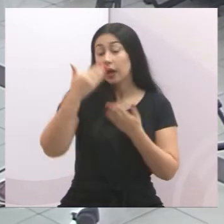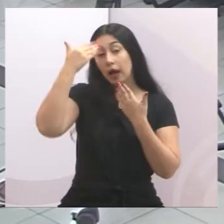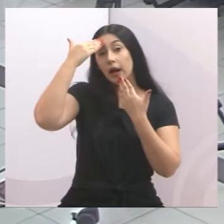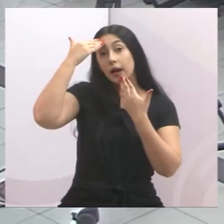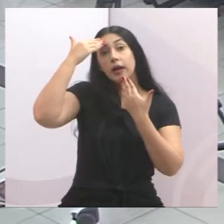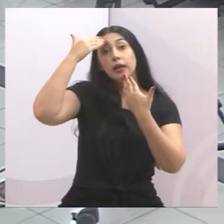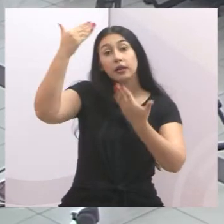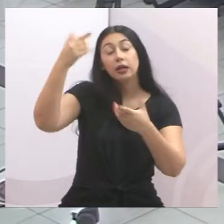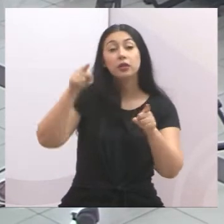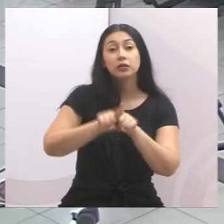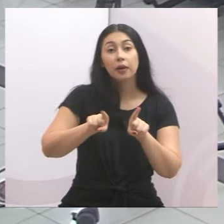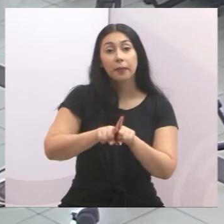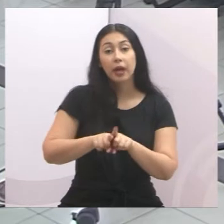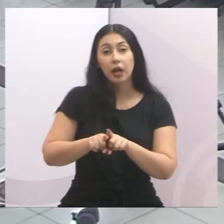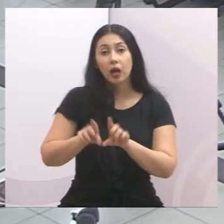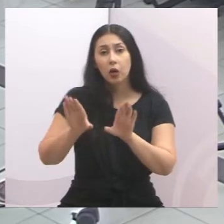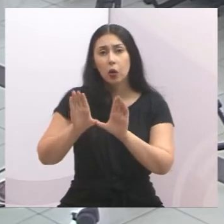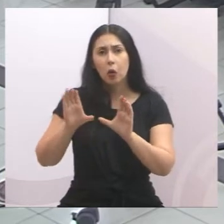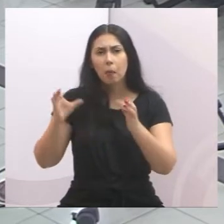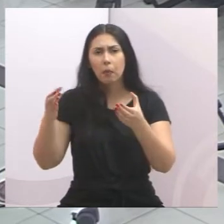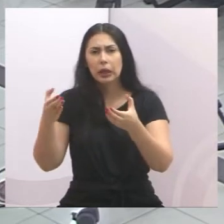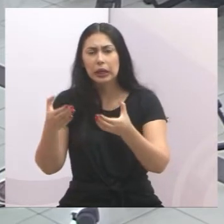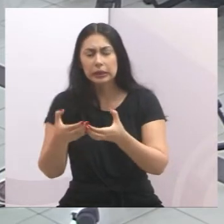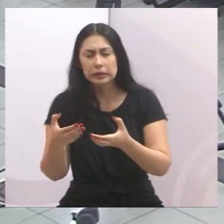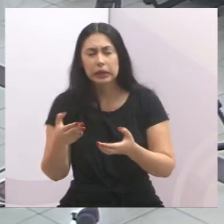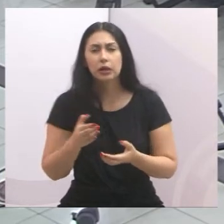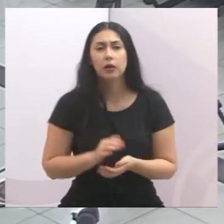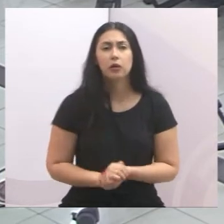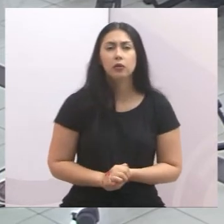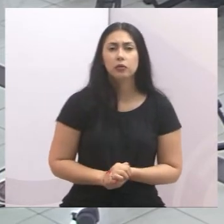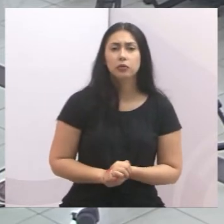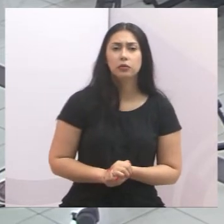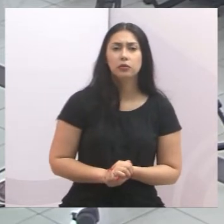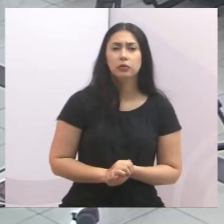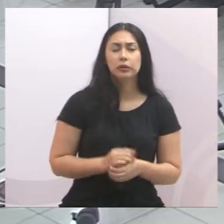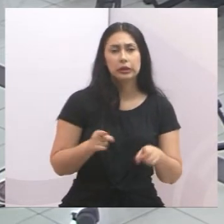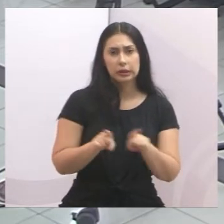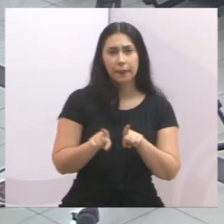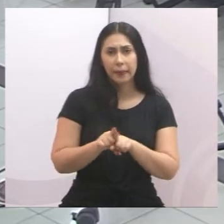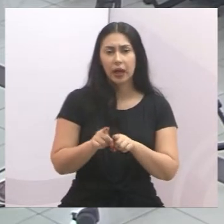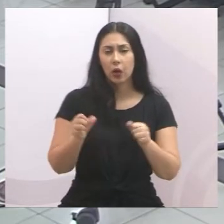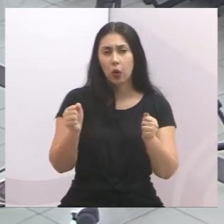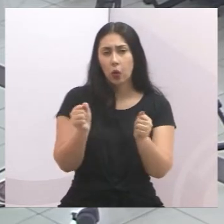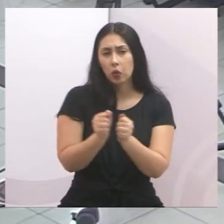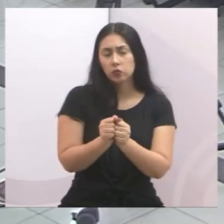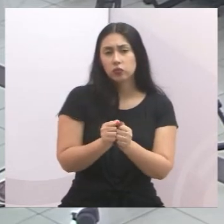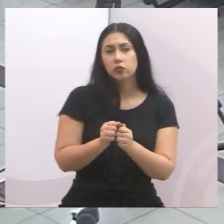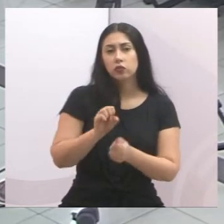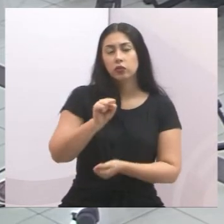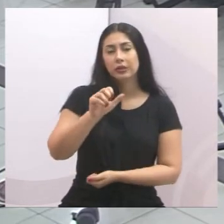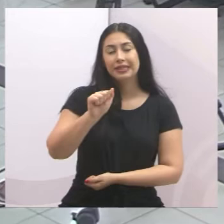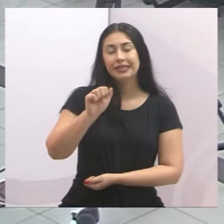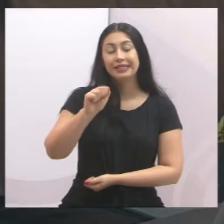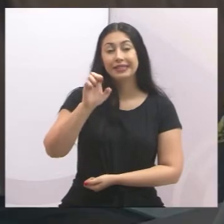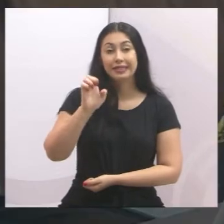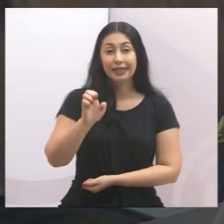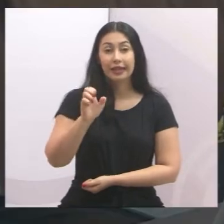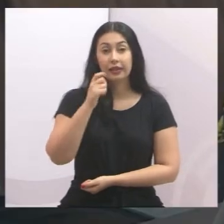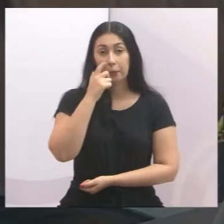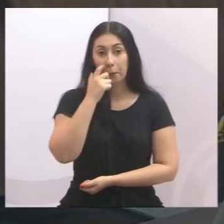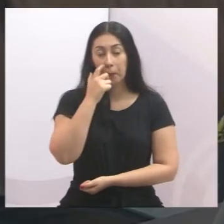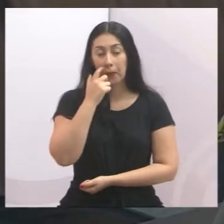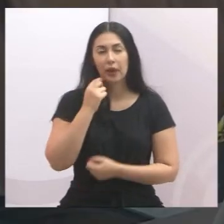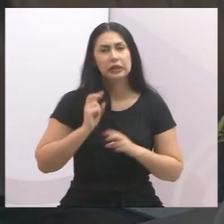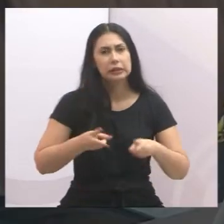de acompanhamento da obra, tanto da terceirizada como a equipe do SAI, que perseverantemente acompanhou todo